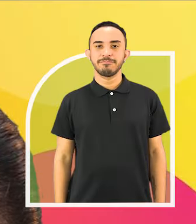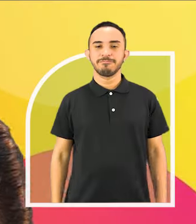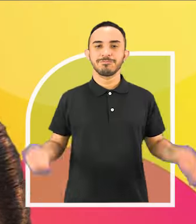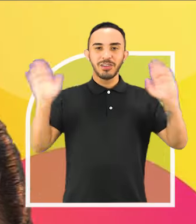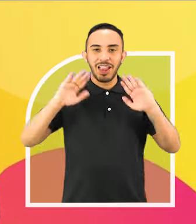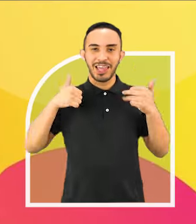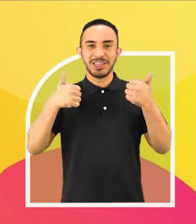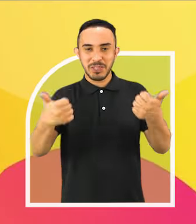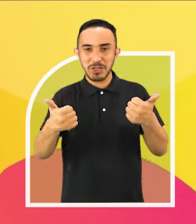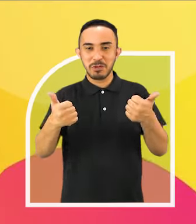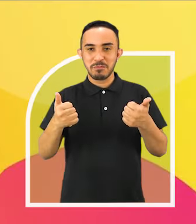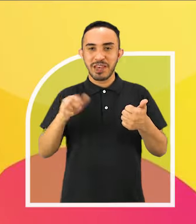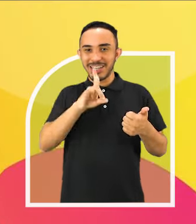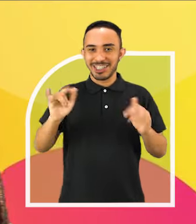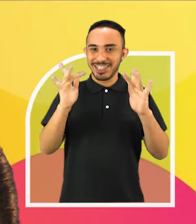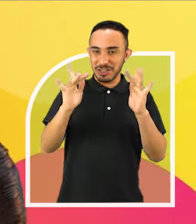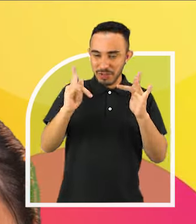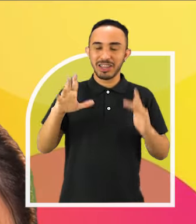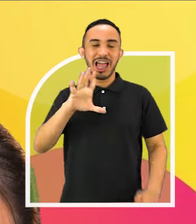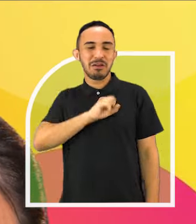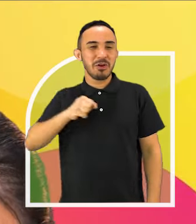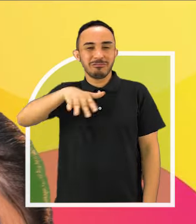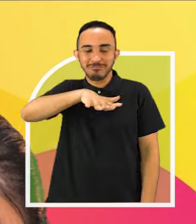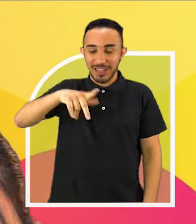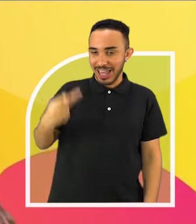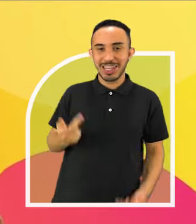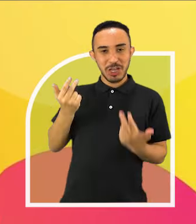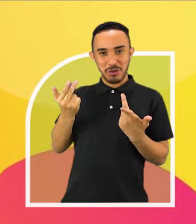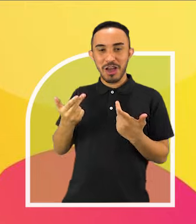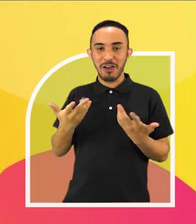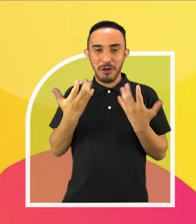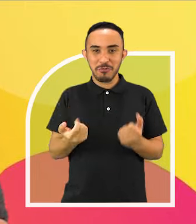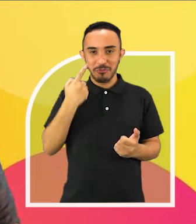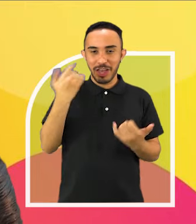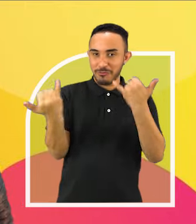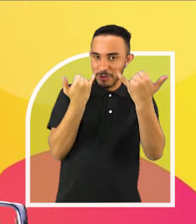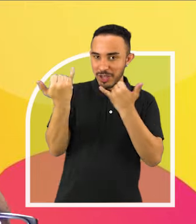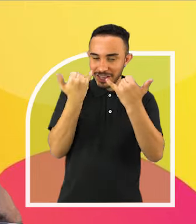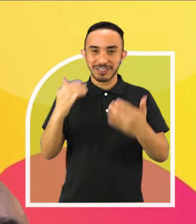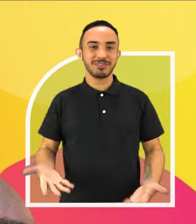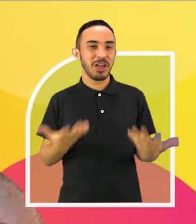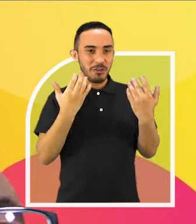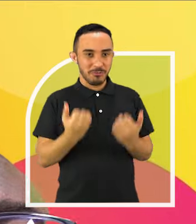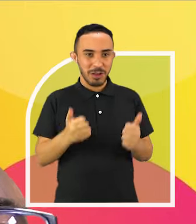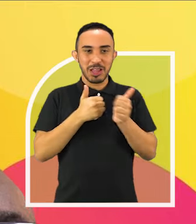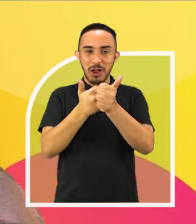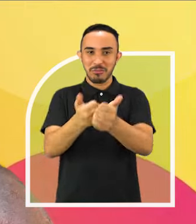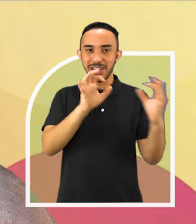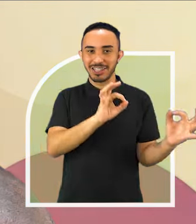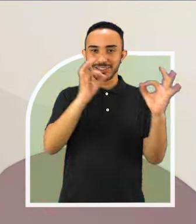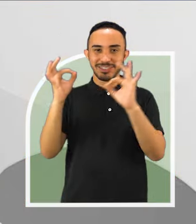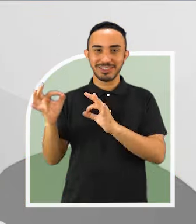E aí, galera, tudo bem? Com a chegada do Dia dos Namorados, o amor está no ar. E por aqui não foi diferente. Bora conferir as notícias da semana, Dudu? Bora, Camille. Solta a